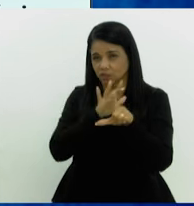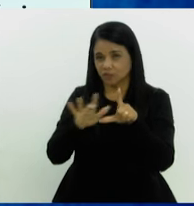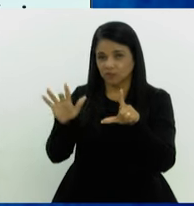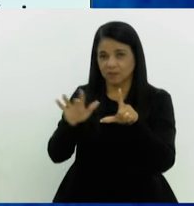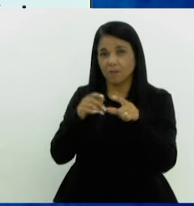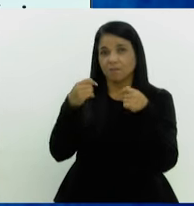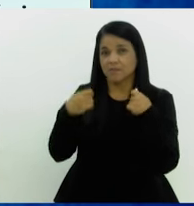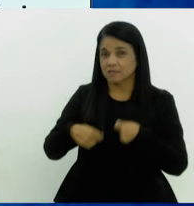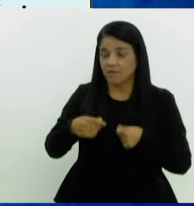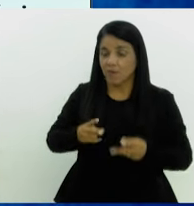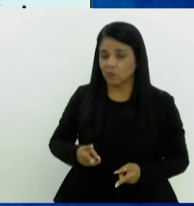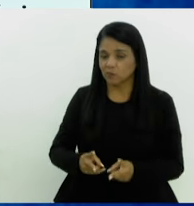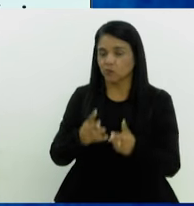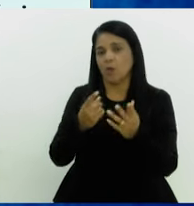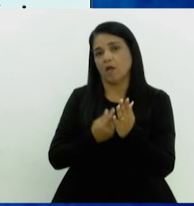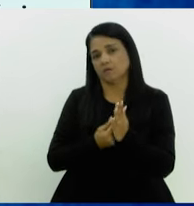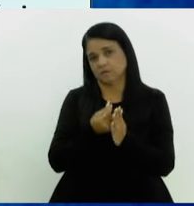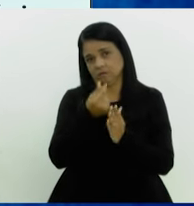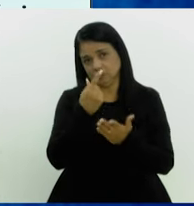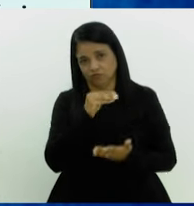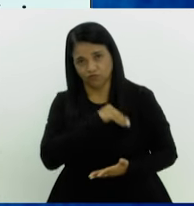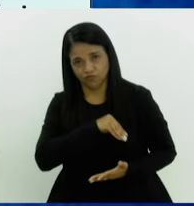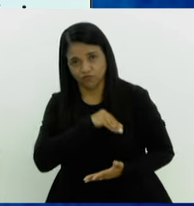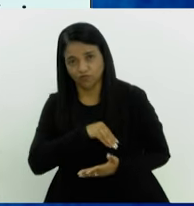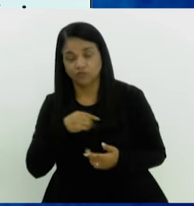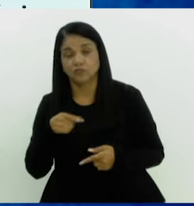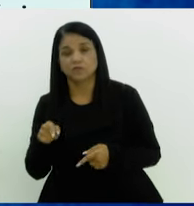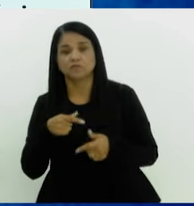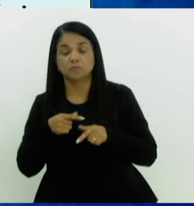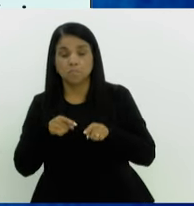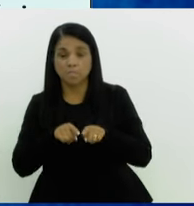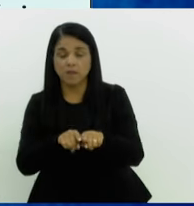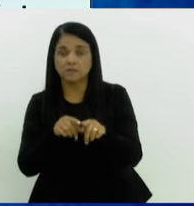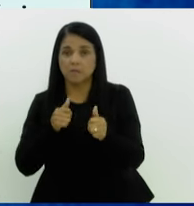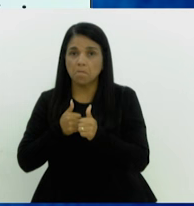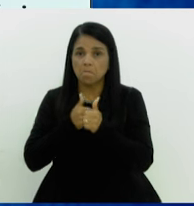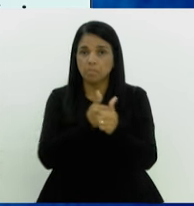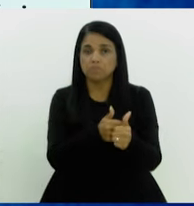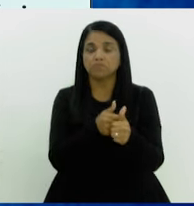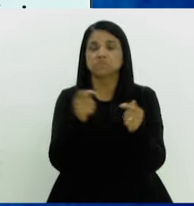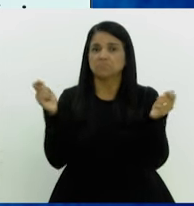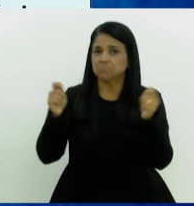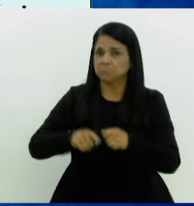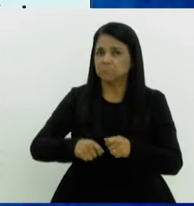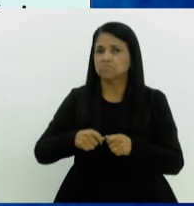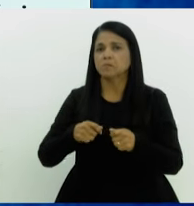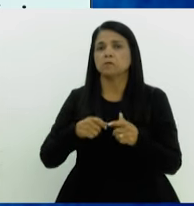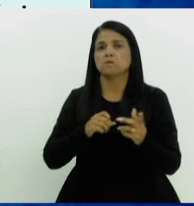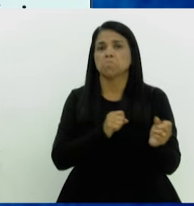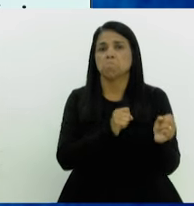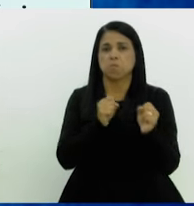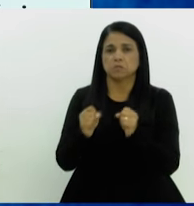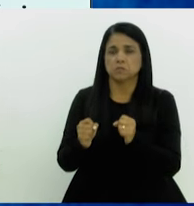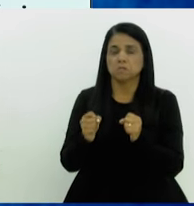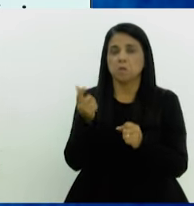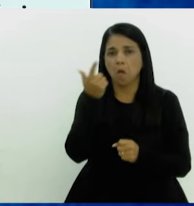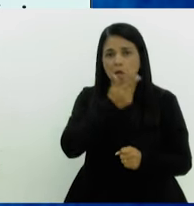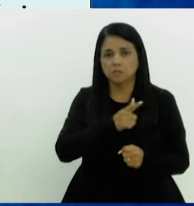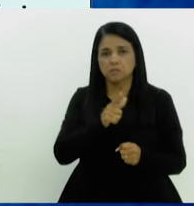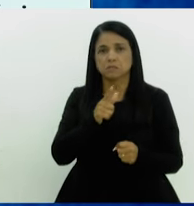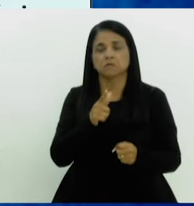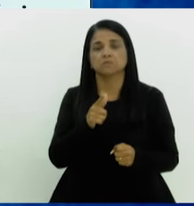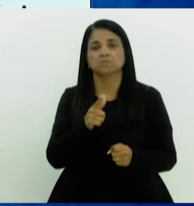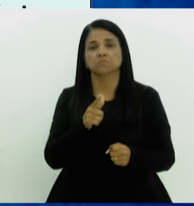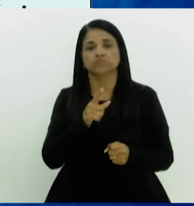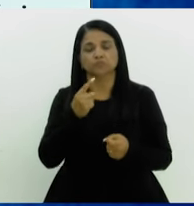precisavam continuar fazendo seu dinheiro e a gente foi atrás de uma parceira que tivesse capilaridade e poder para chegar